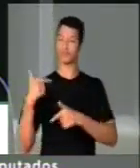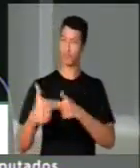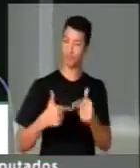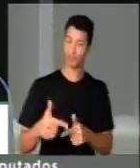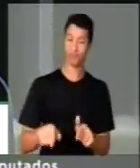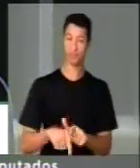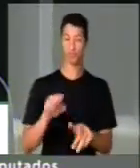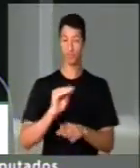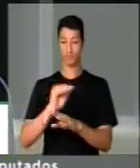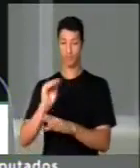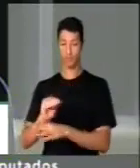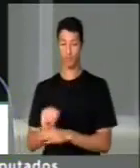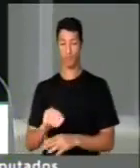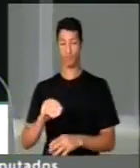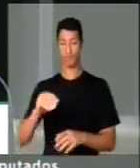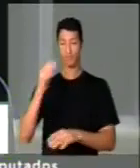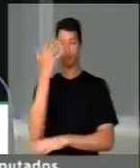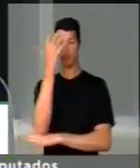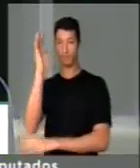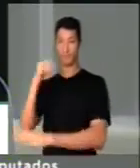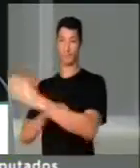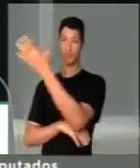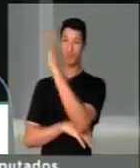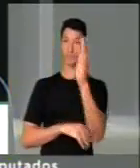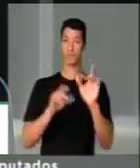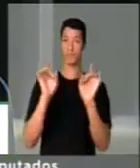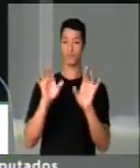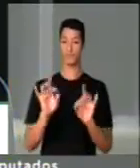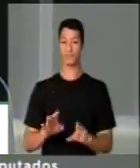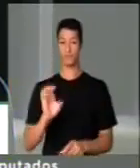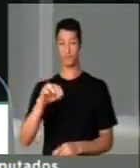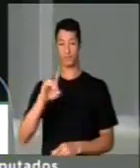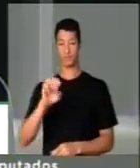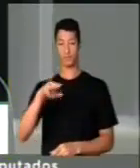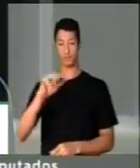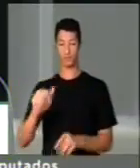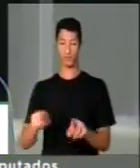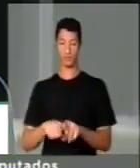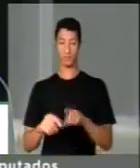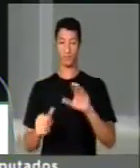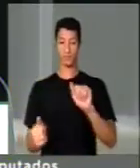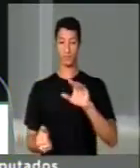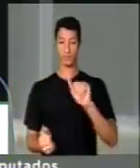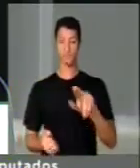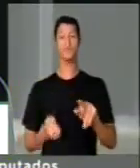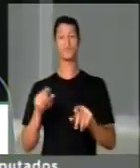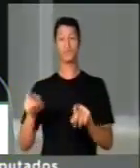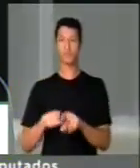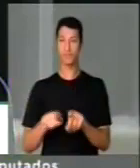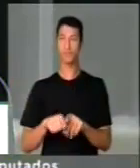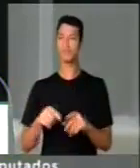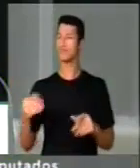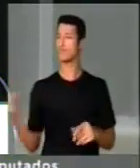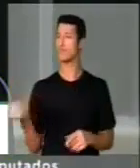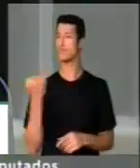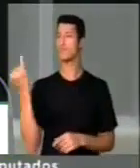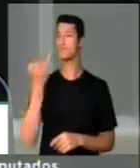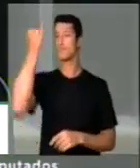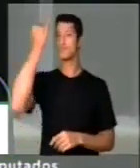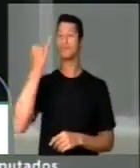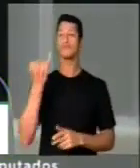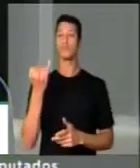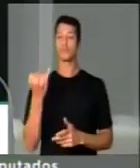atuando, preservando a Mata Atlântica, as espécies endêmicas. A atividade do cacau é uma atividade